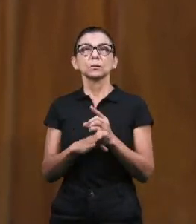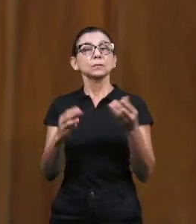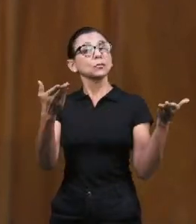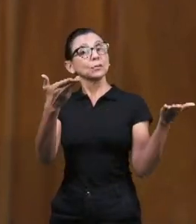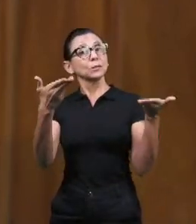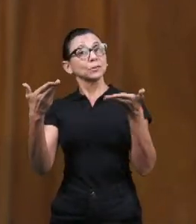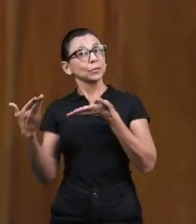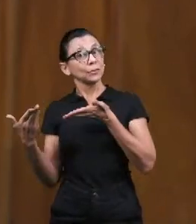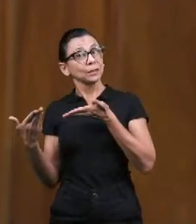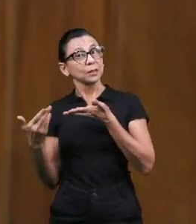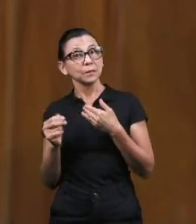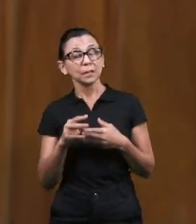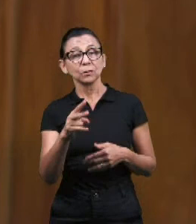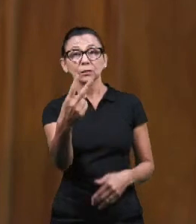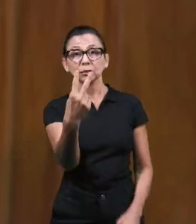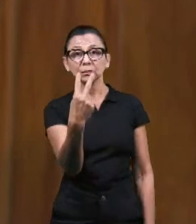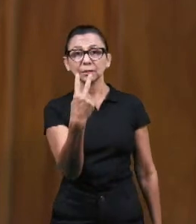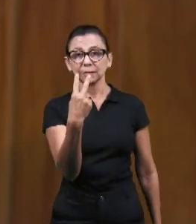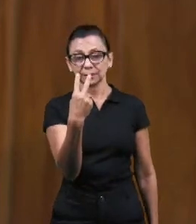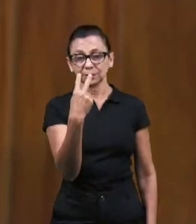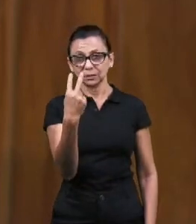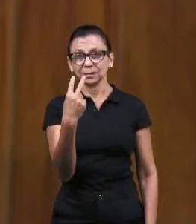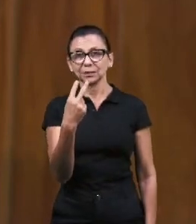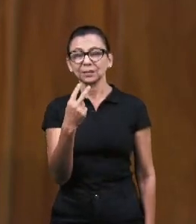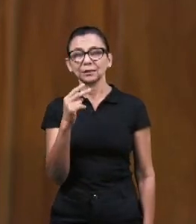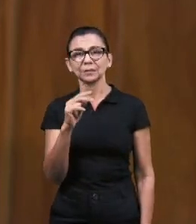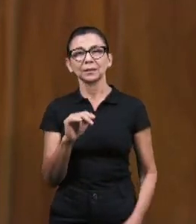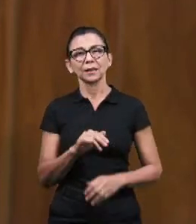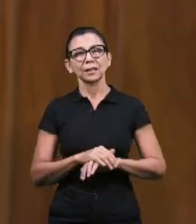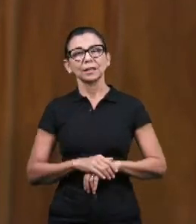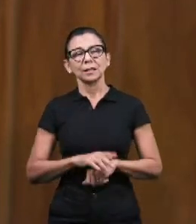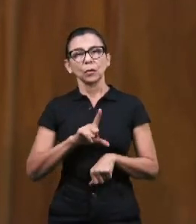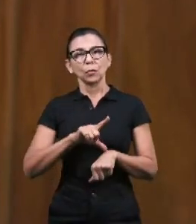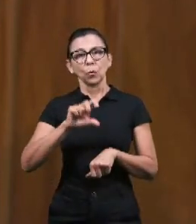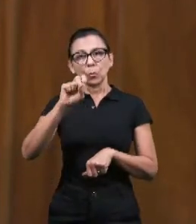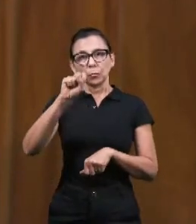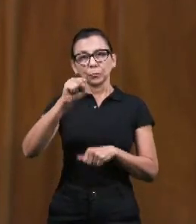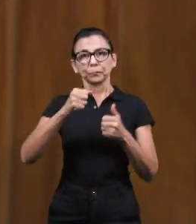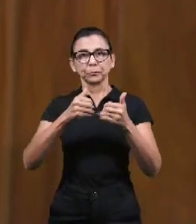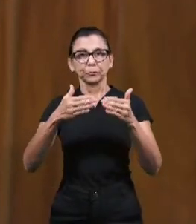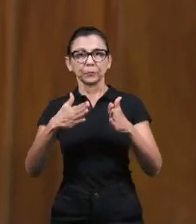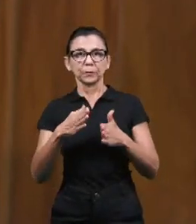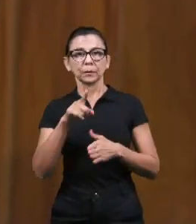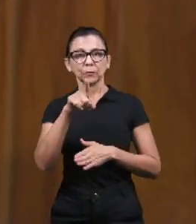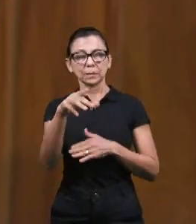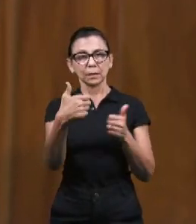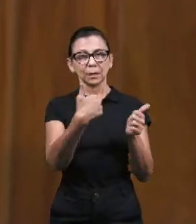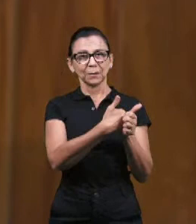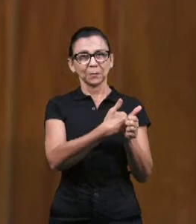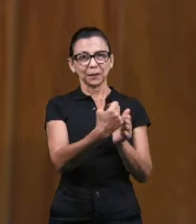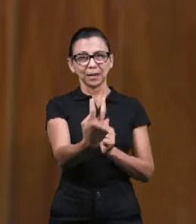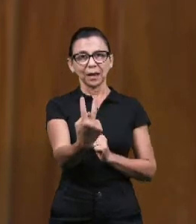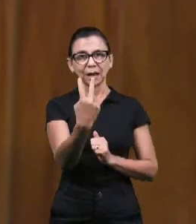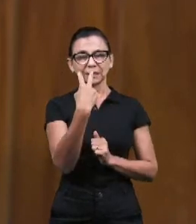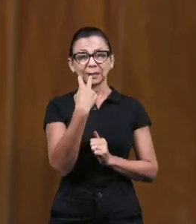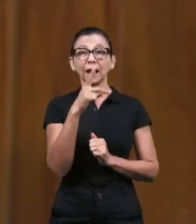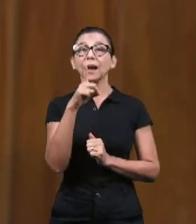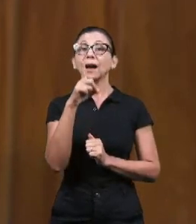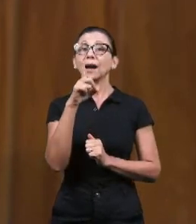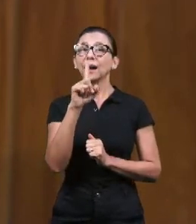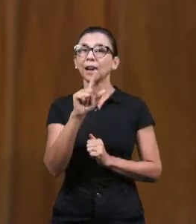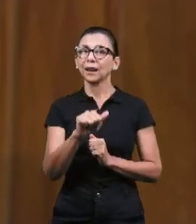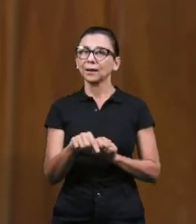você permaneça conosco, né? Daqui a pouco, às 20 horas, quando iniciar o culto, você acompanhar o culto. E uma recomendação que